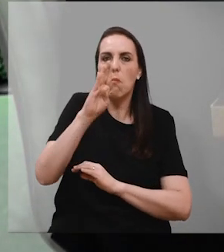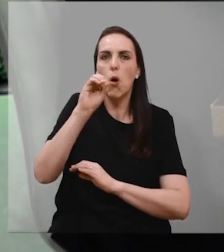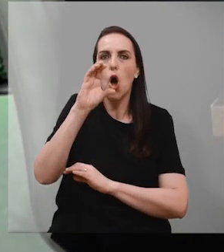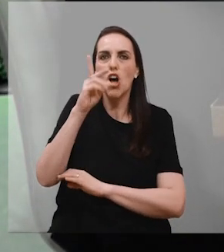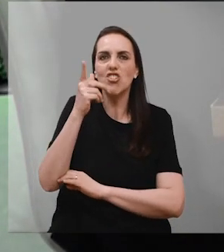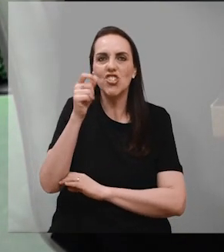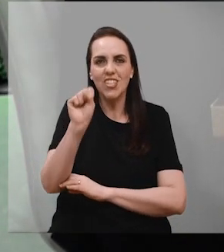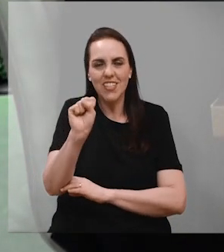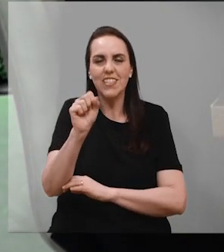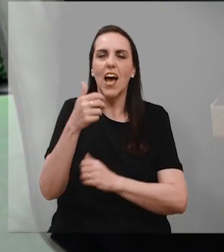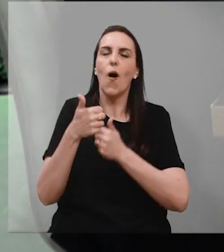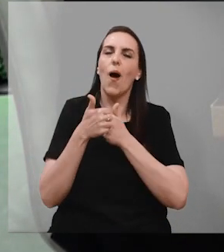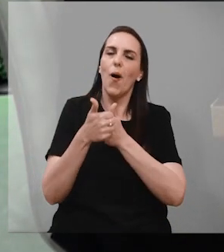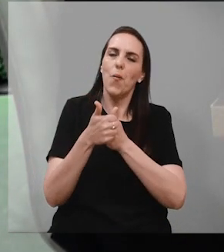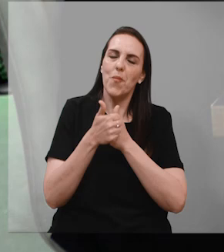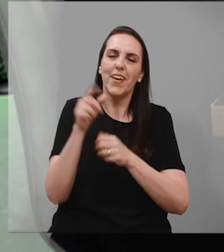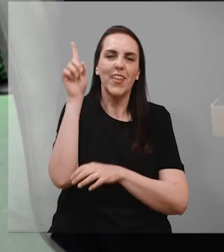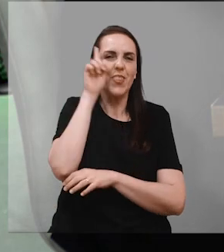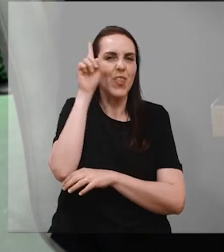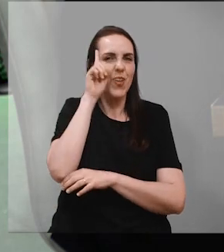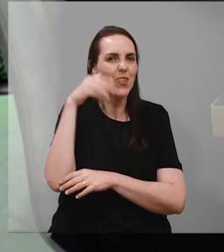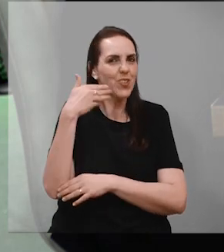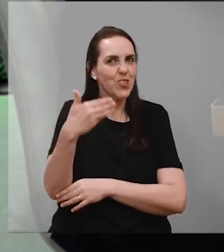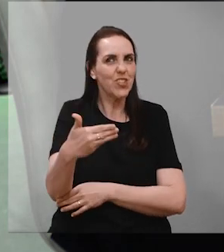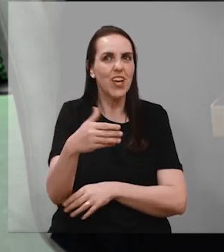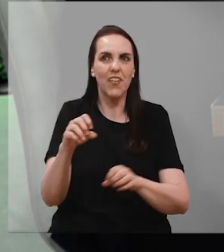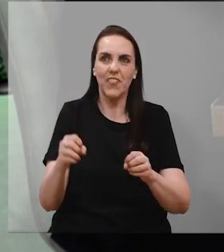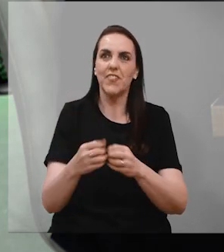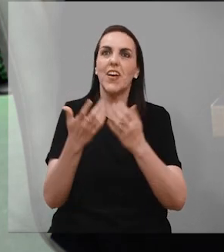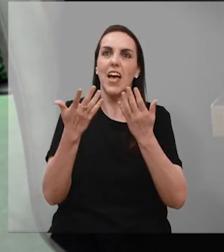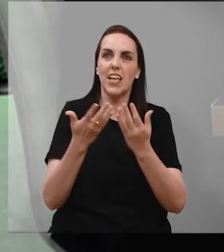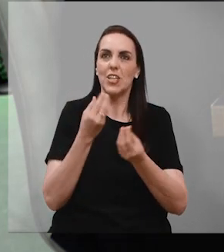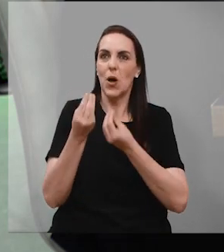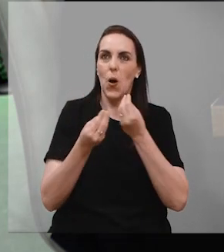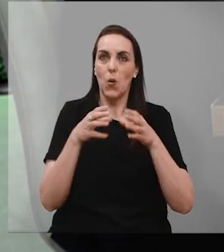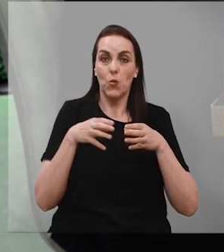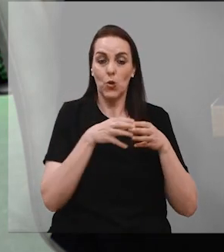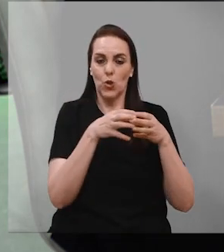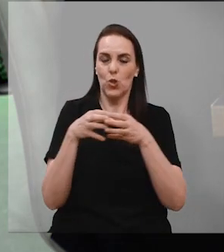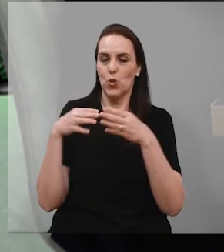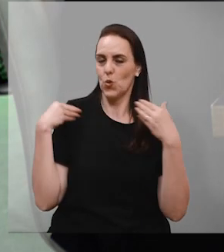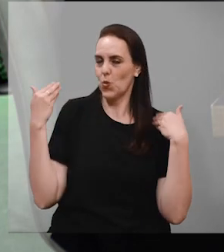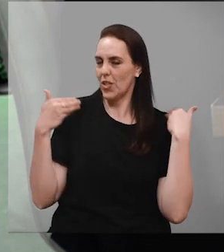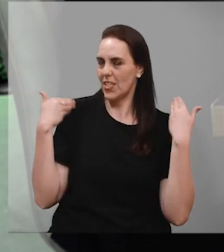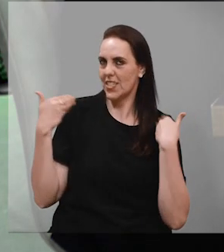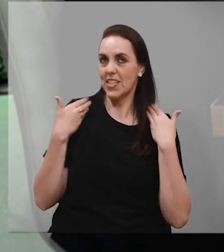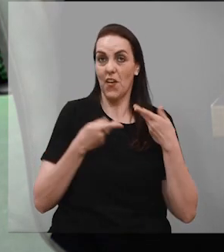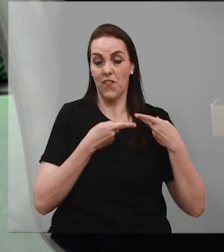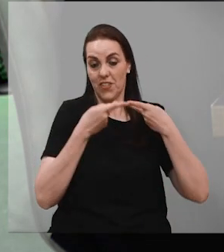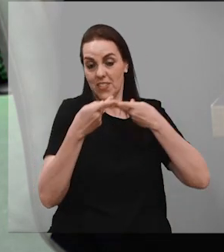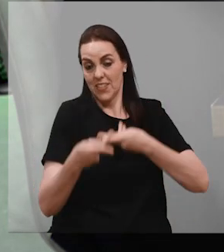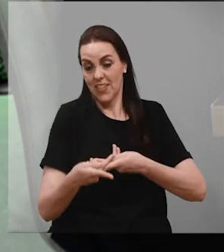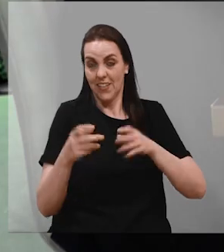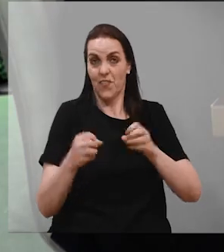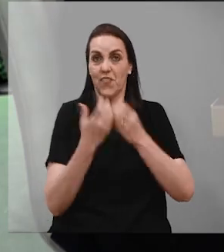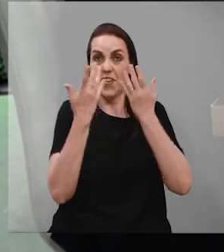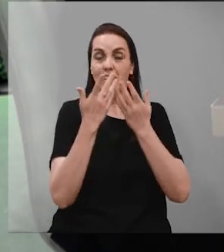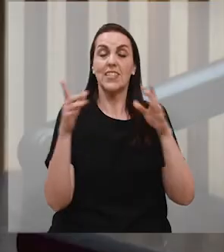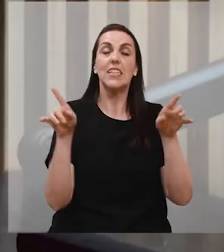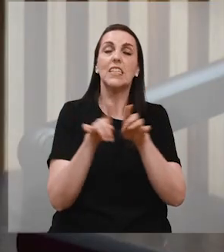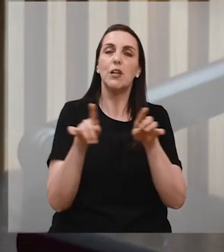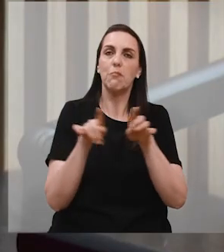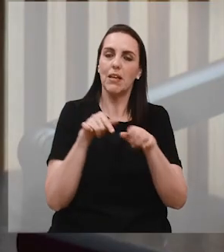Foi a primeira vez que eu acompanhei todos os dias da festa, assim, tanto como turista, como visitante da